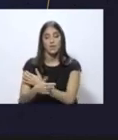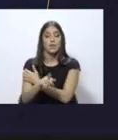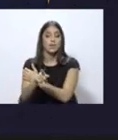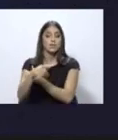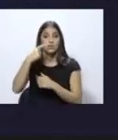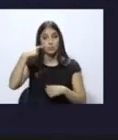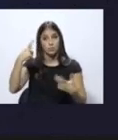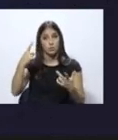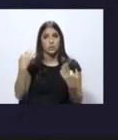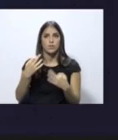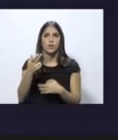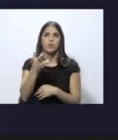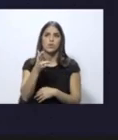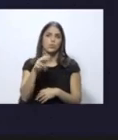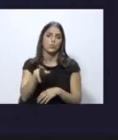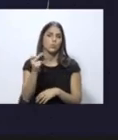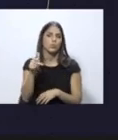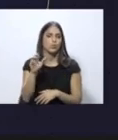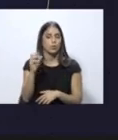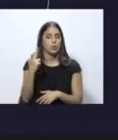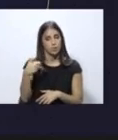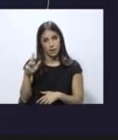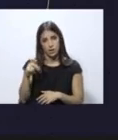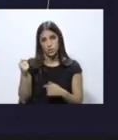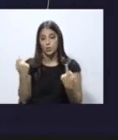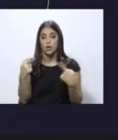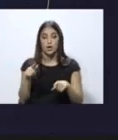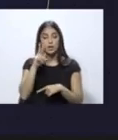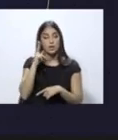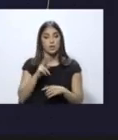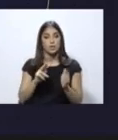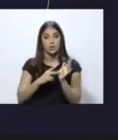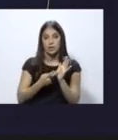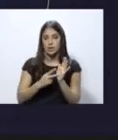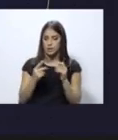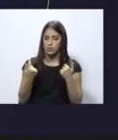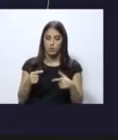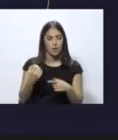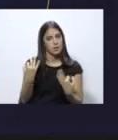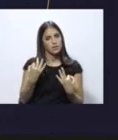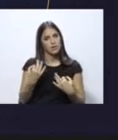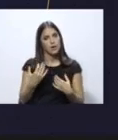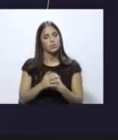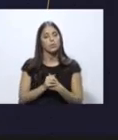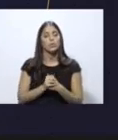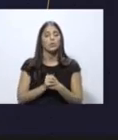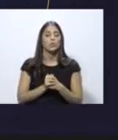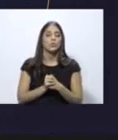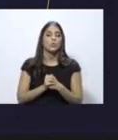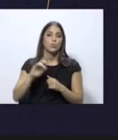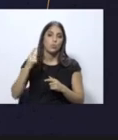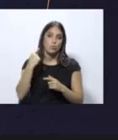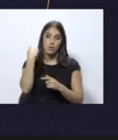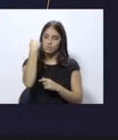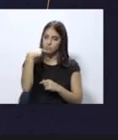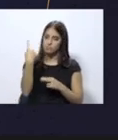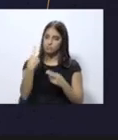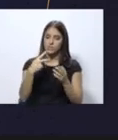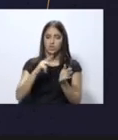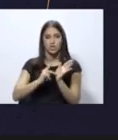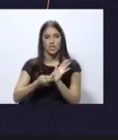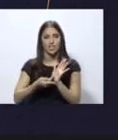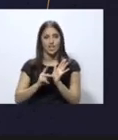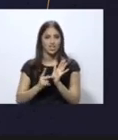Ribeiro, que é o diretor técnico da W52 Futebol Clube Porto, tem uma faceta de estratégia que leva